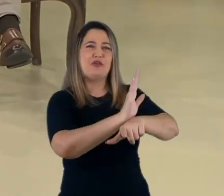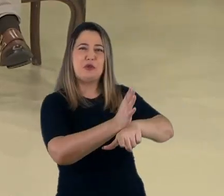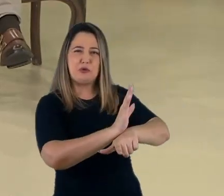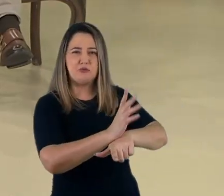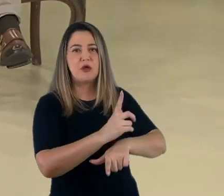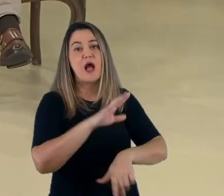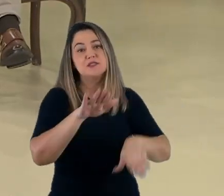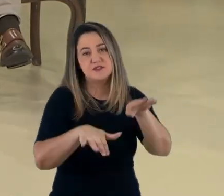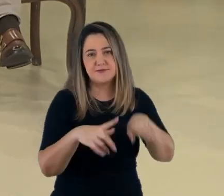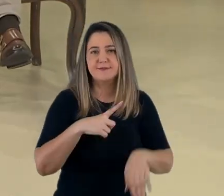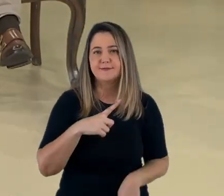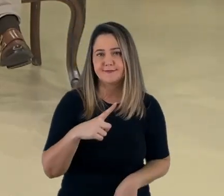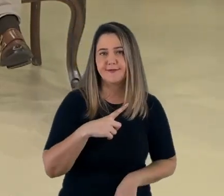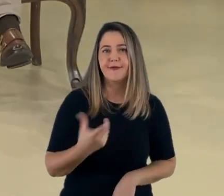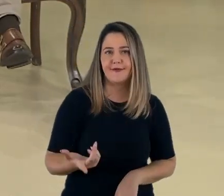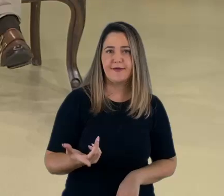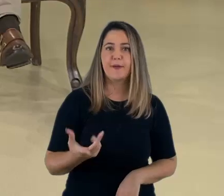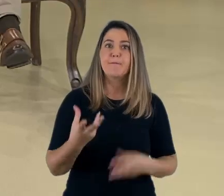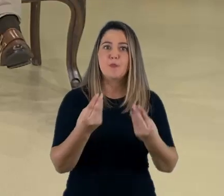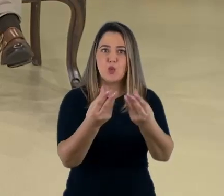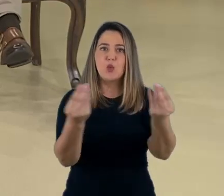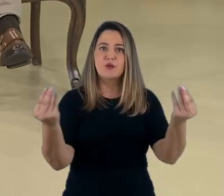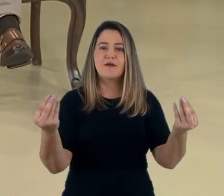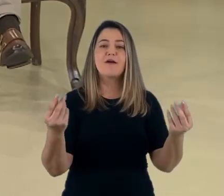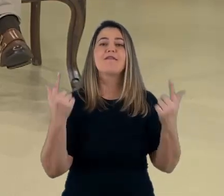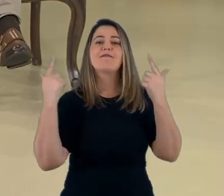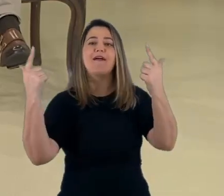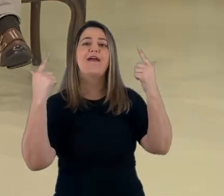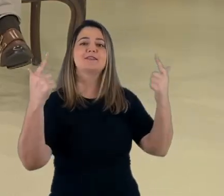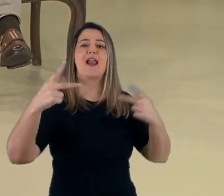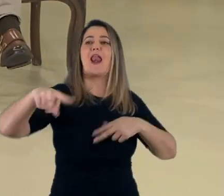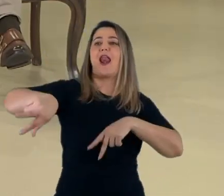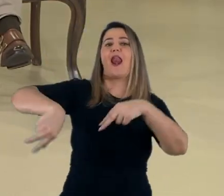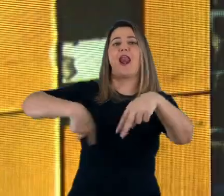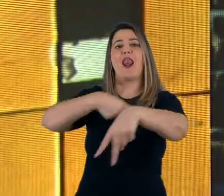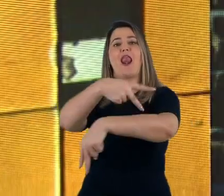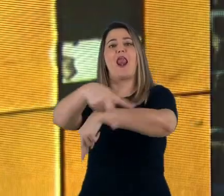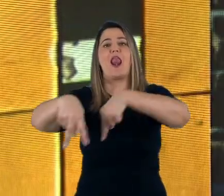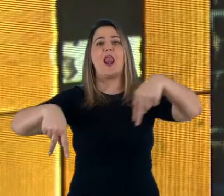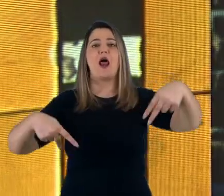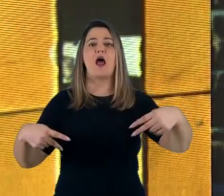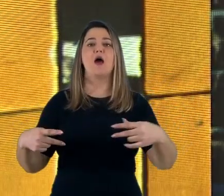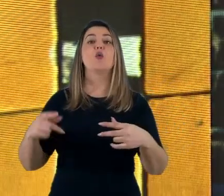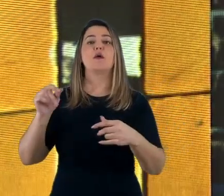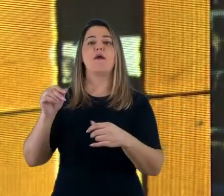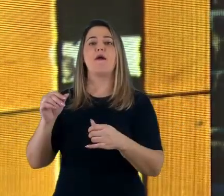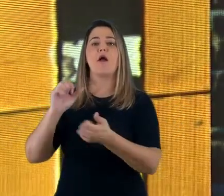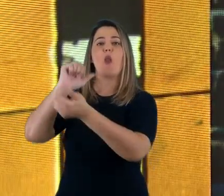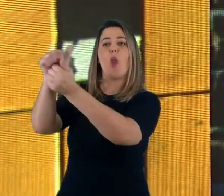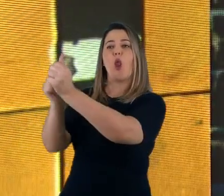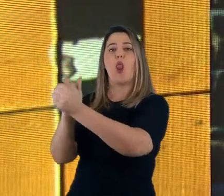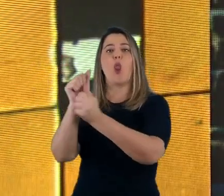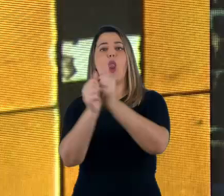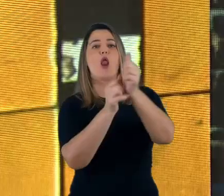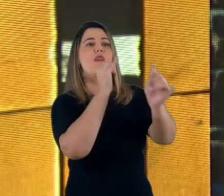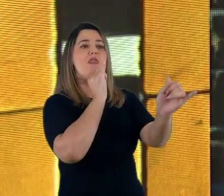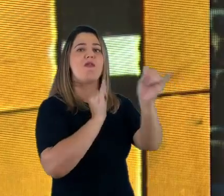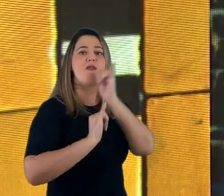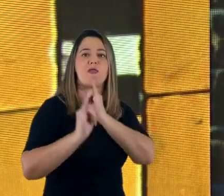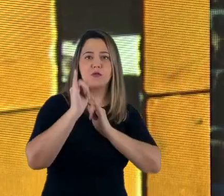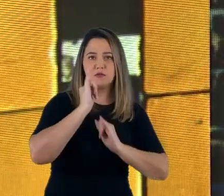tão acaloradamente defendidas na sociedade em que nós vivemos. Muitos jovens, infelizmente, caem no